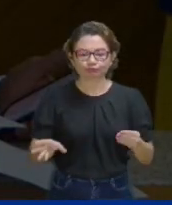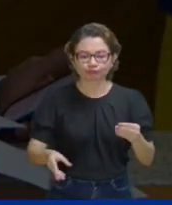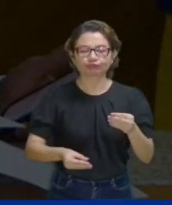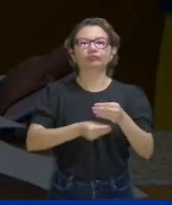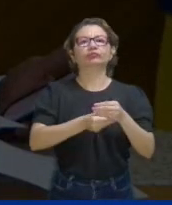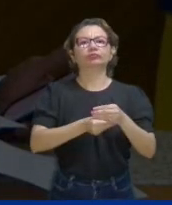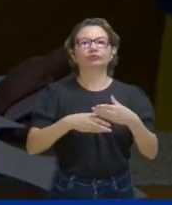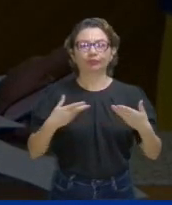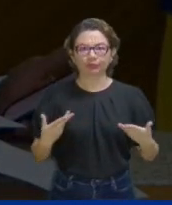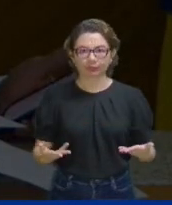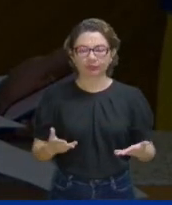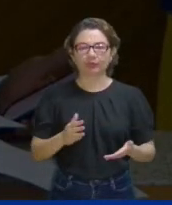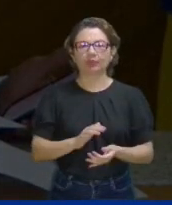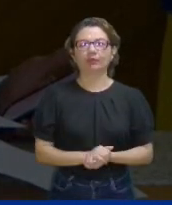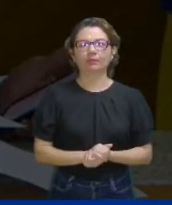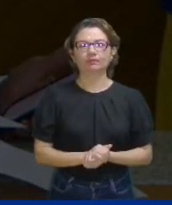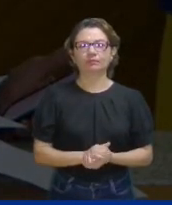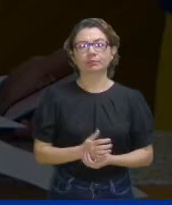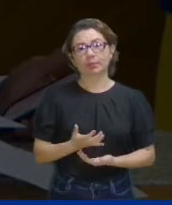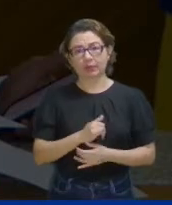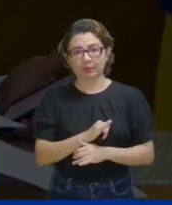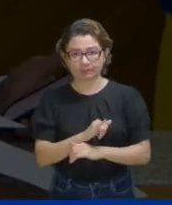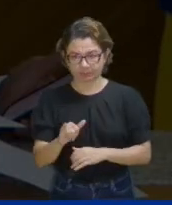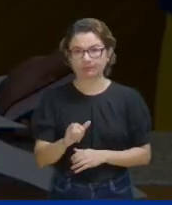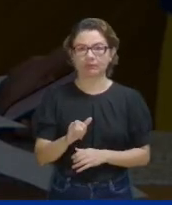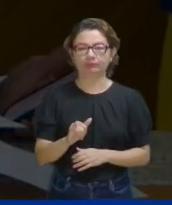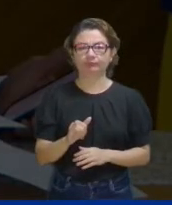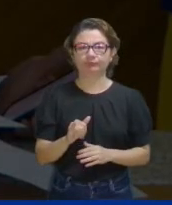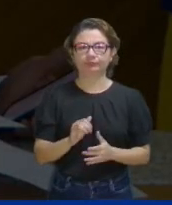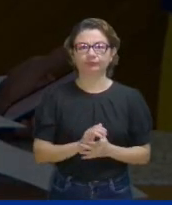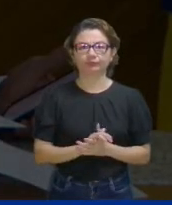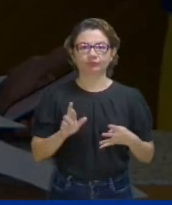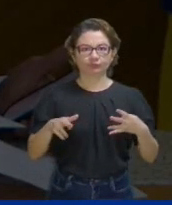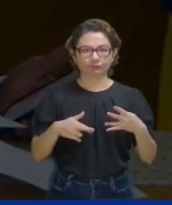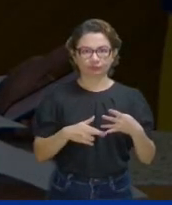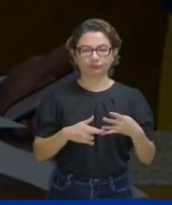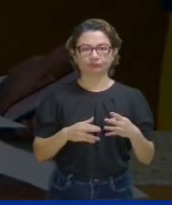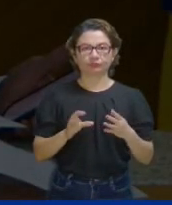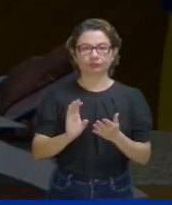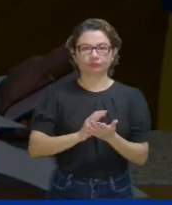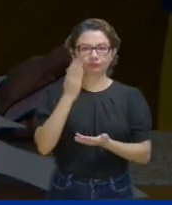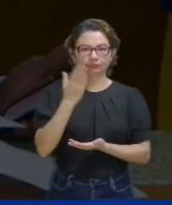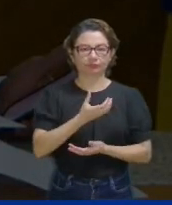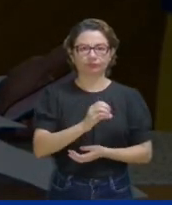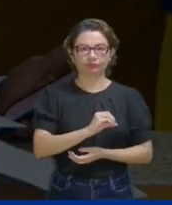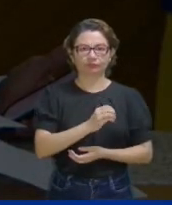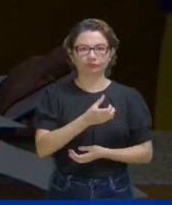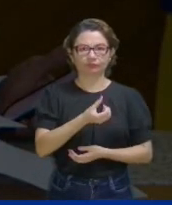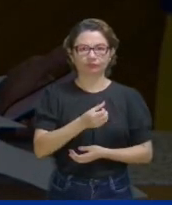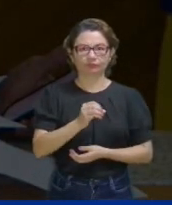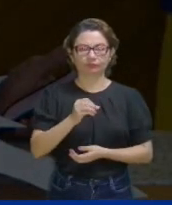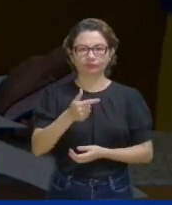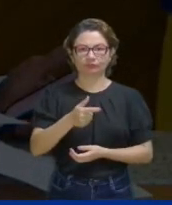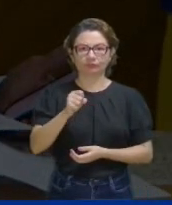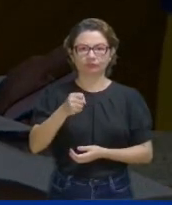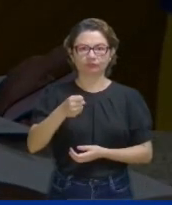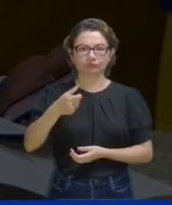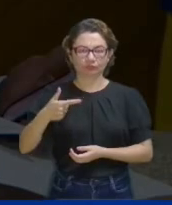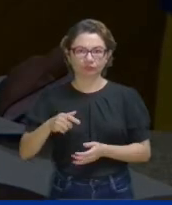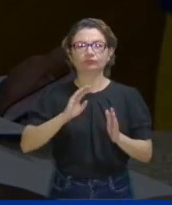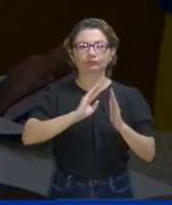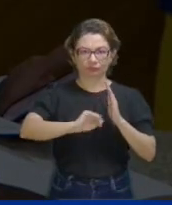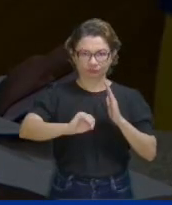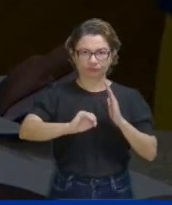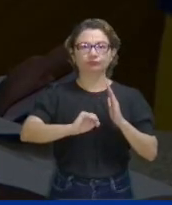apregoando este. Então, Sim. eu Foco na quero Zé dizer Barra do que o Carmo recurso eleitoral na prestação de contas 0600-282 foi tirado